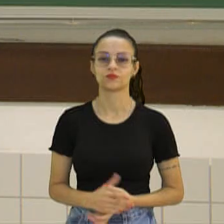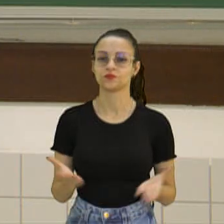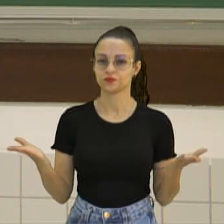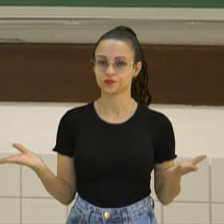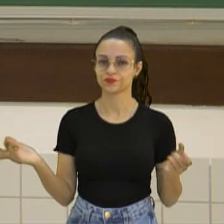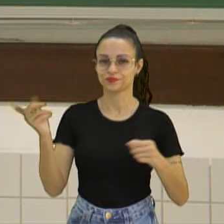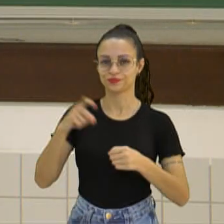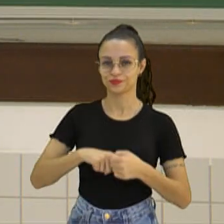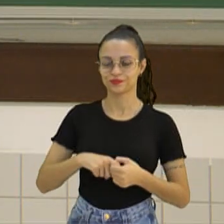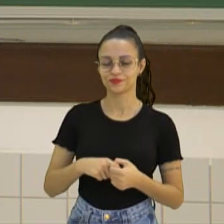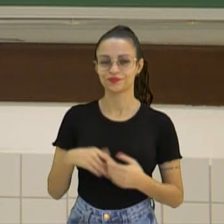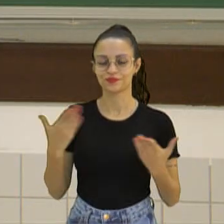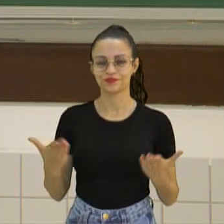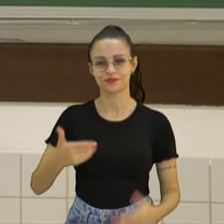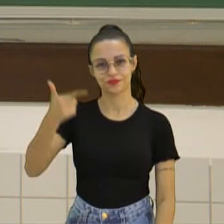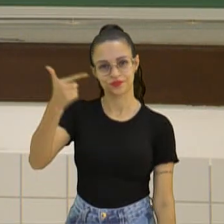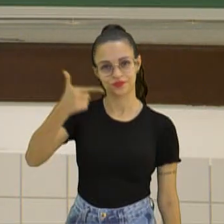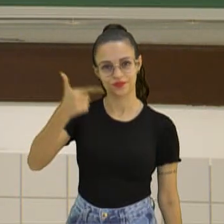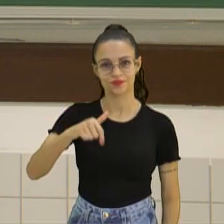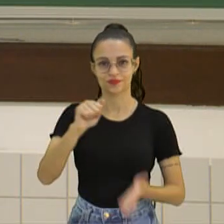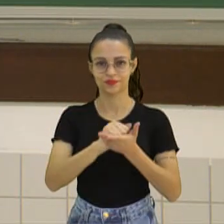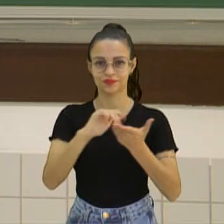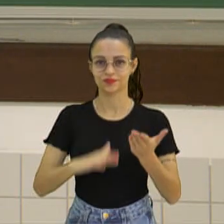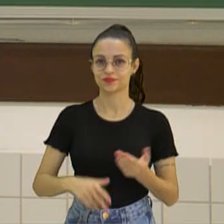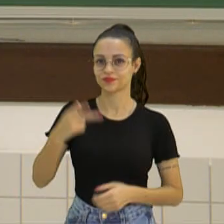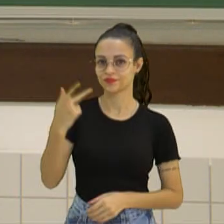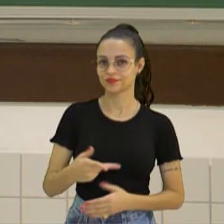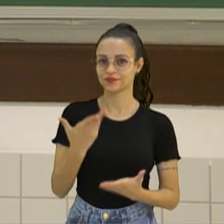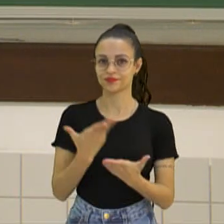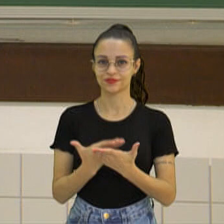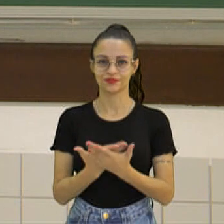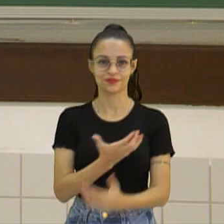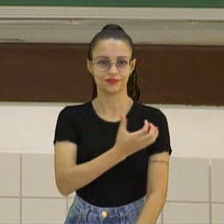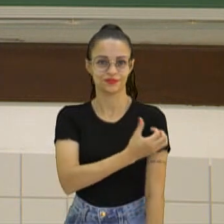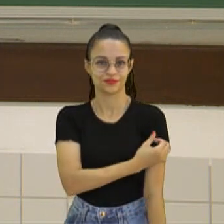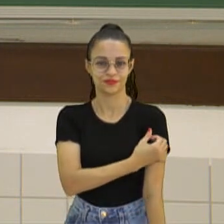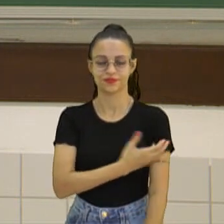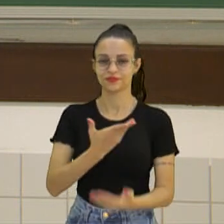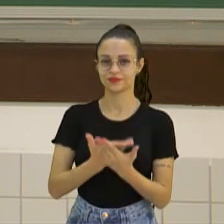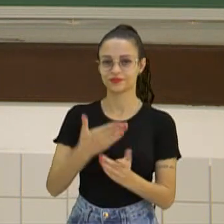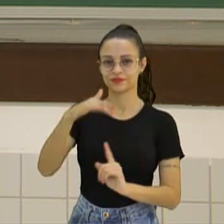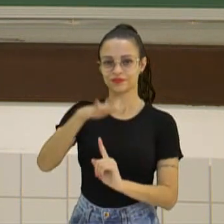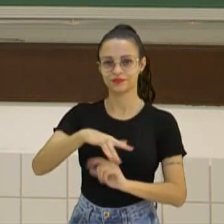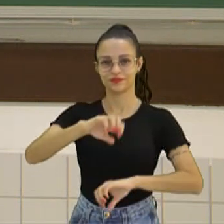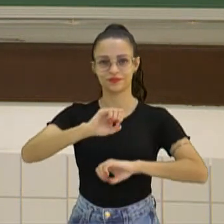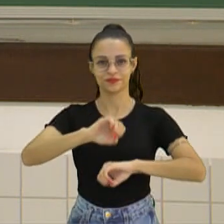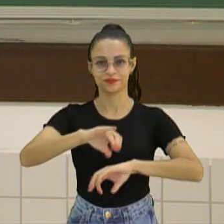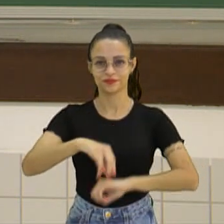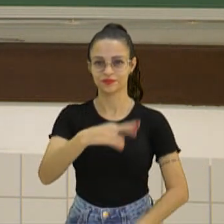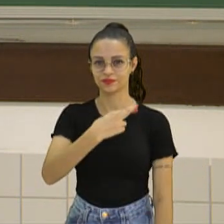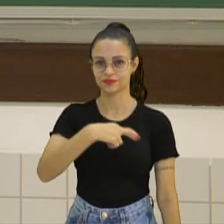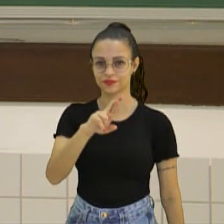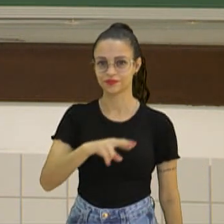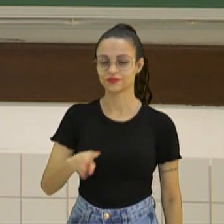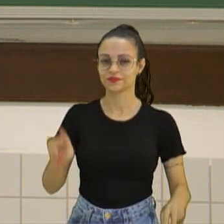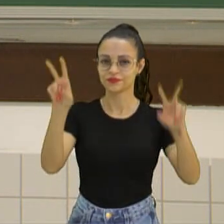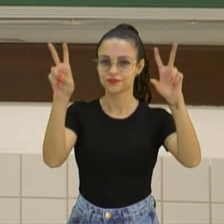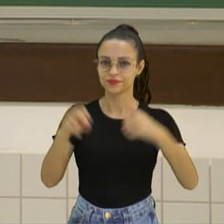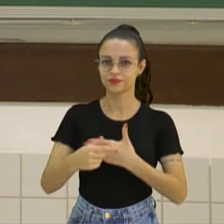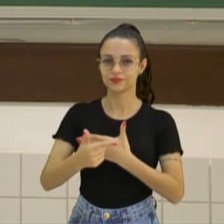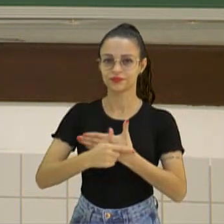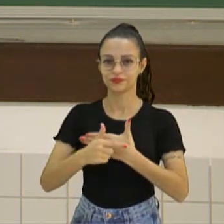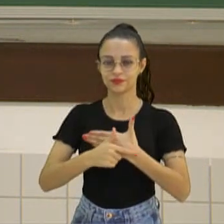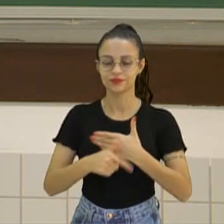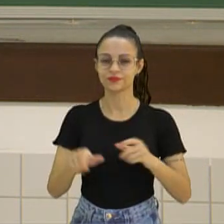voltamos com a nossa segunda atividades da aula do 6º ano aula Paraná ensino religioso sobre a